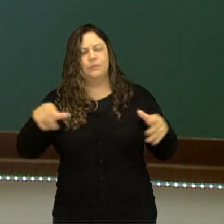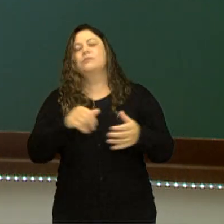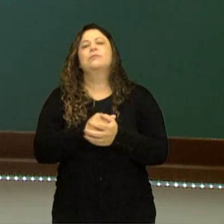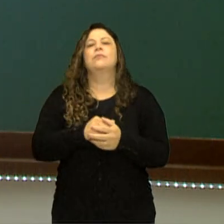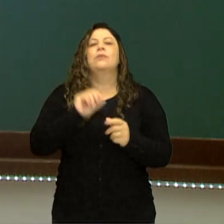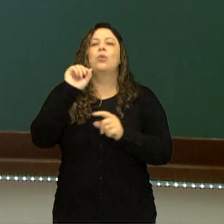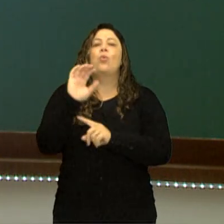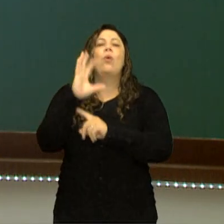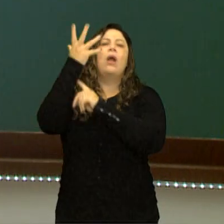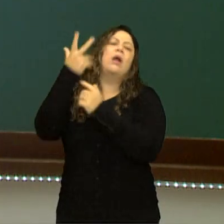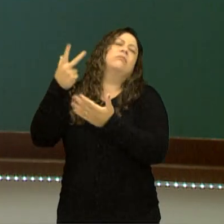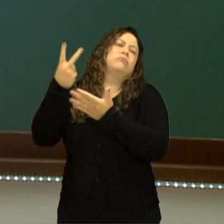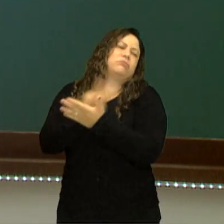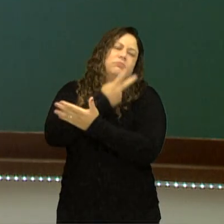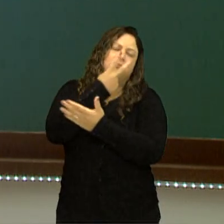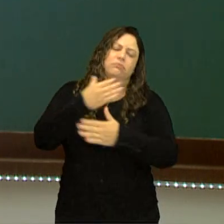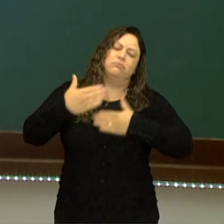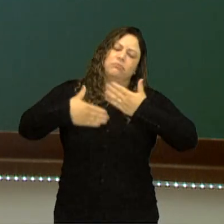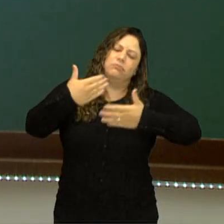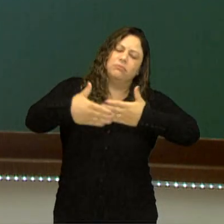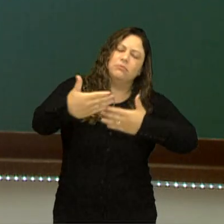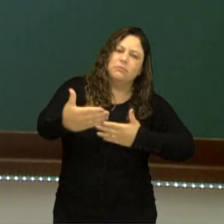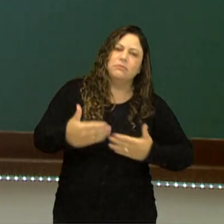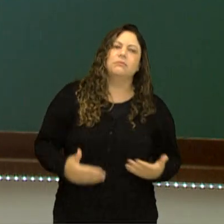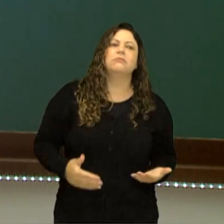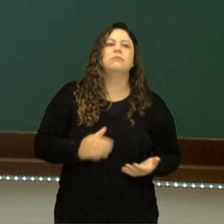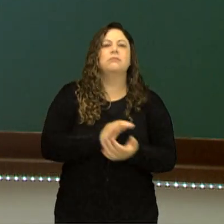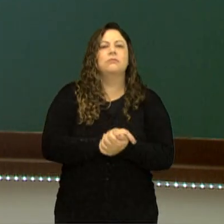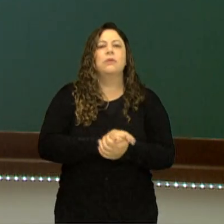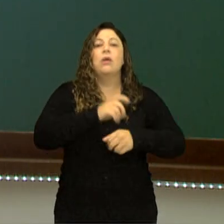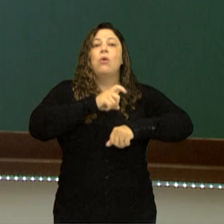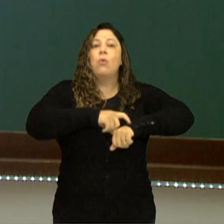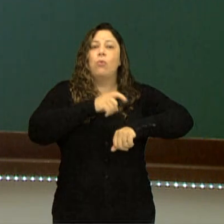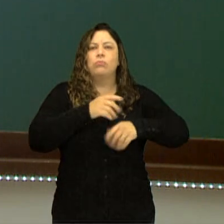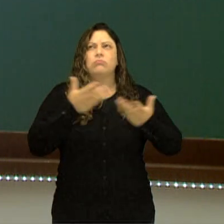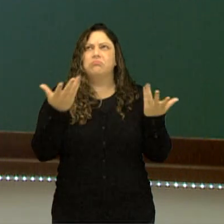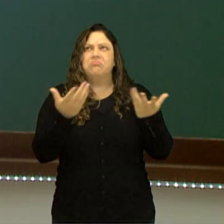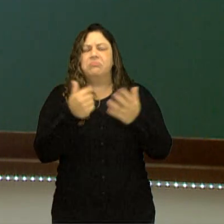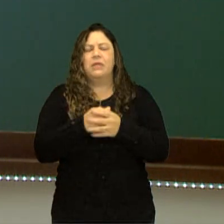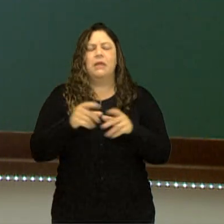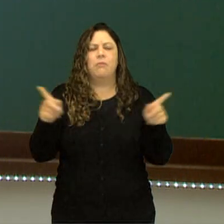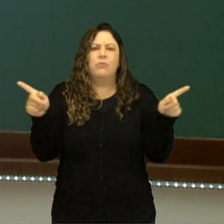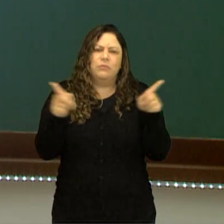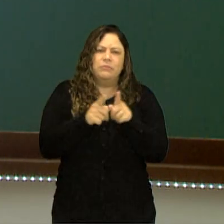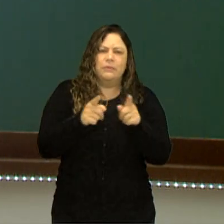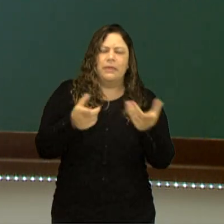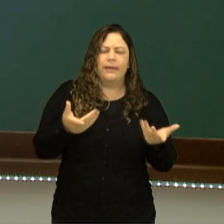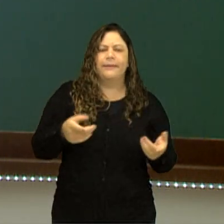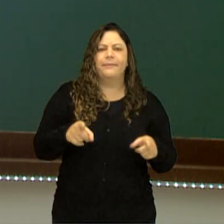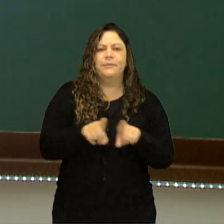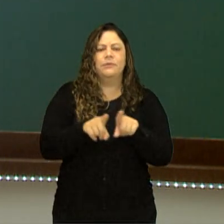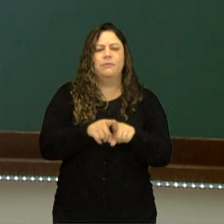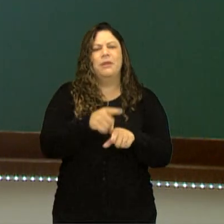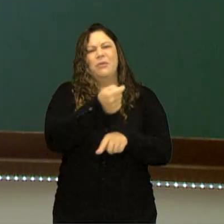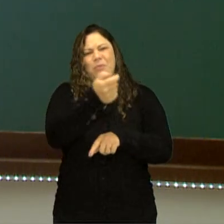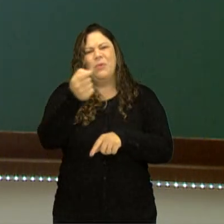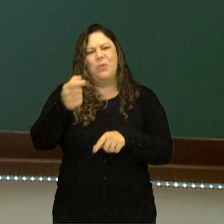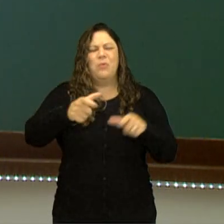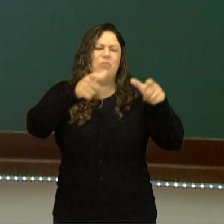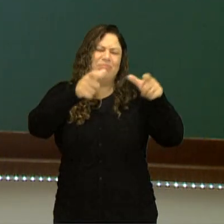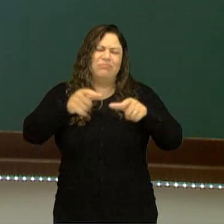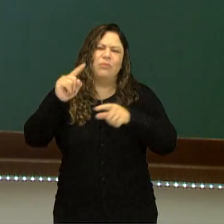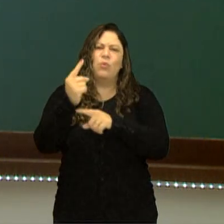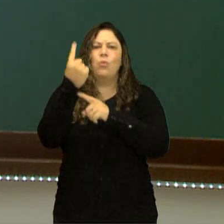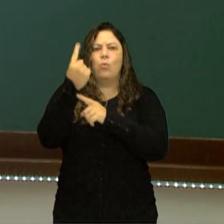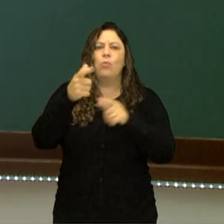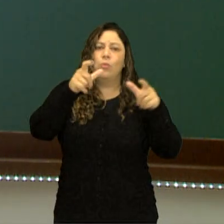um acontecimento que dá sequência aos demais, um tempo também muito curto e poucos lugares, normalmente um lugar